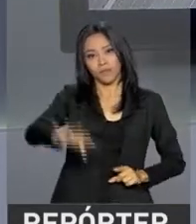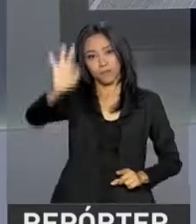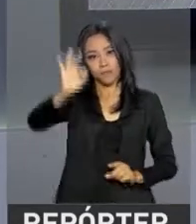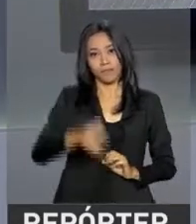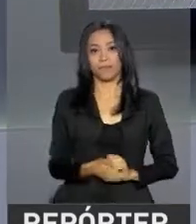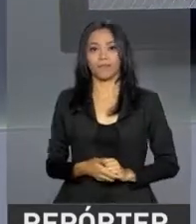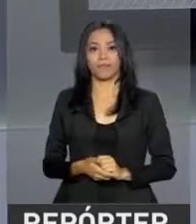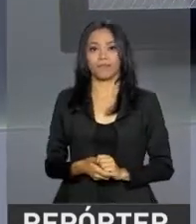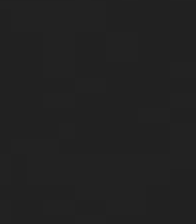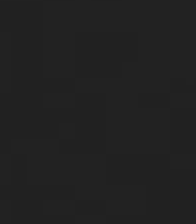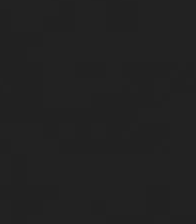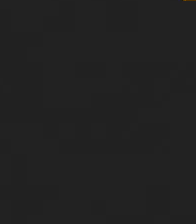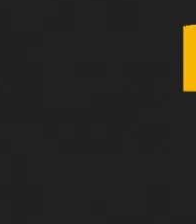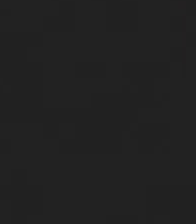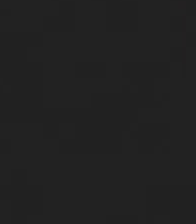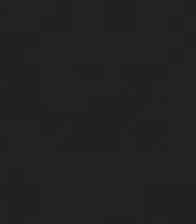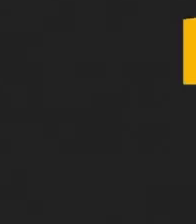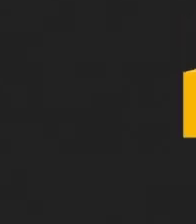federal